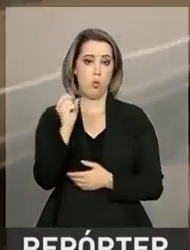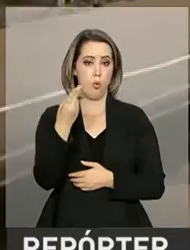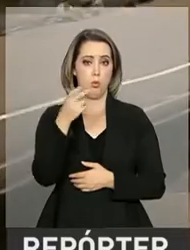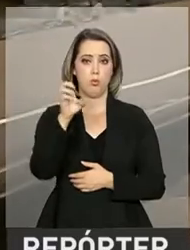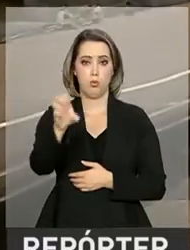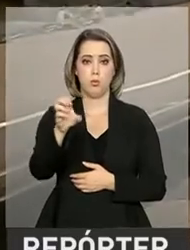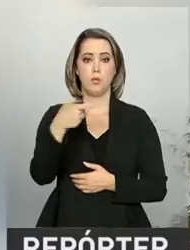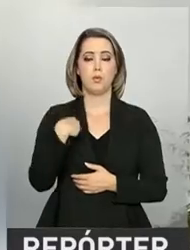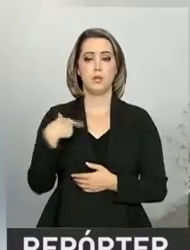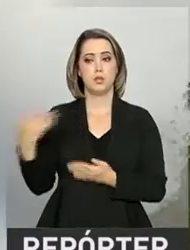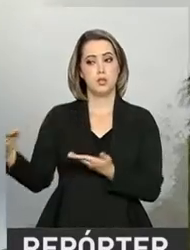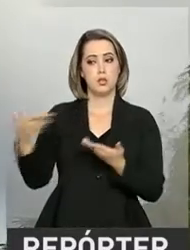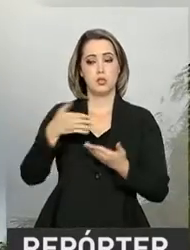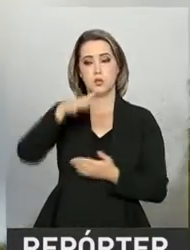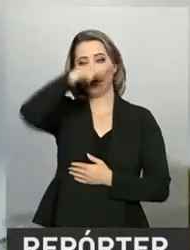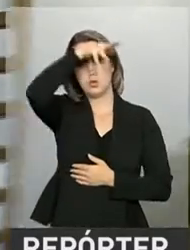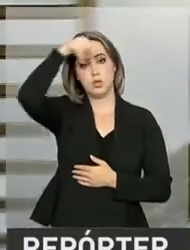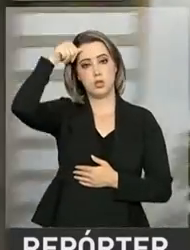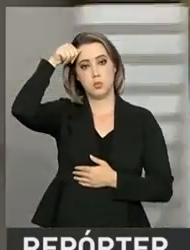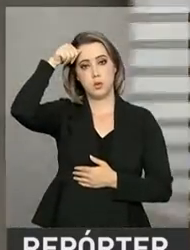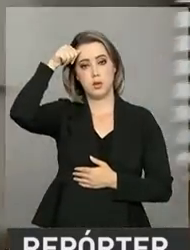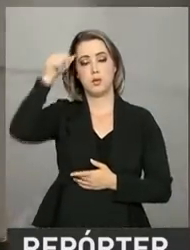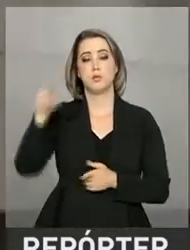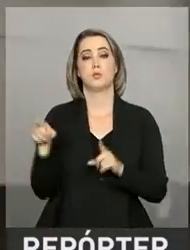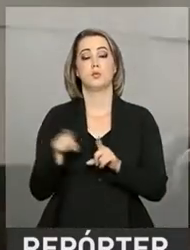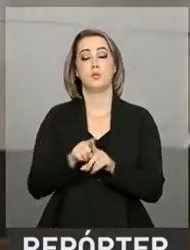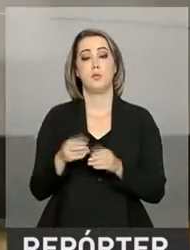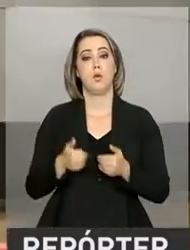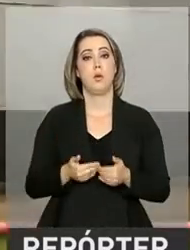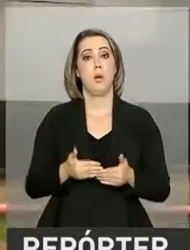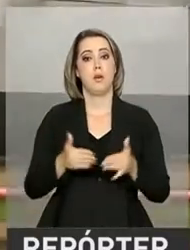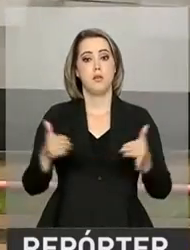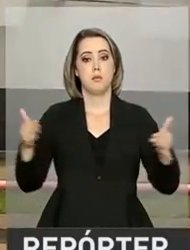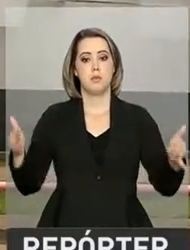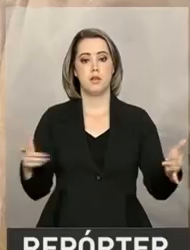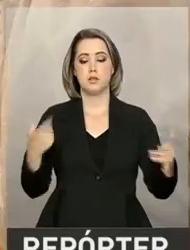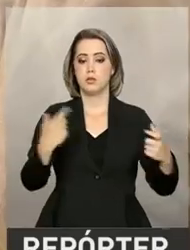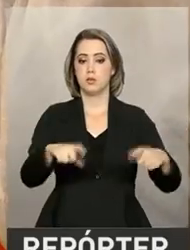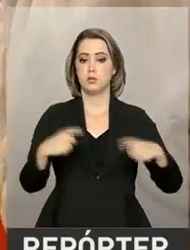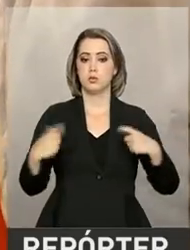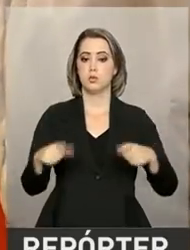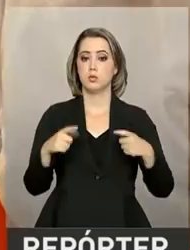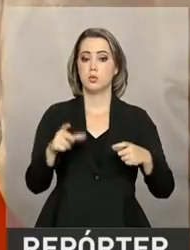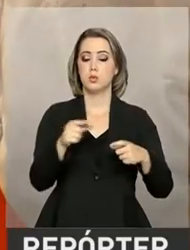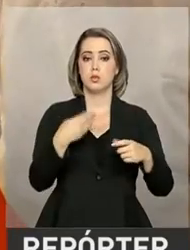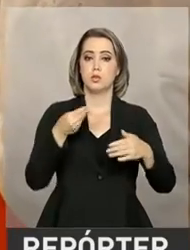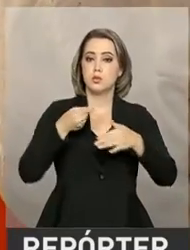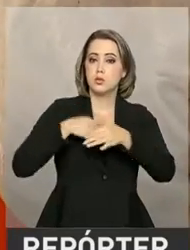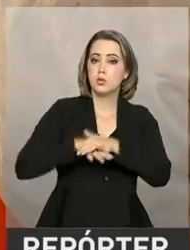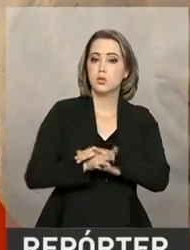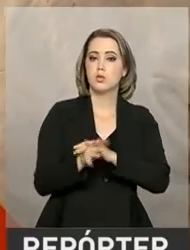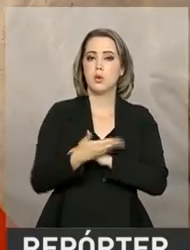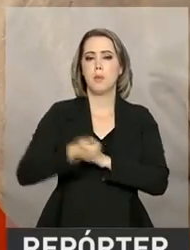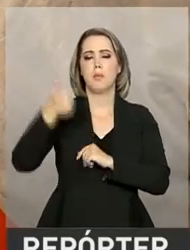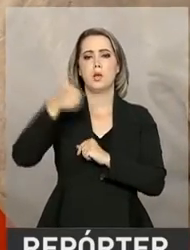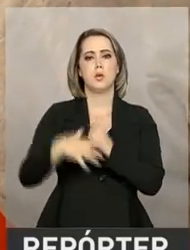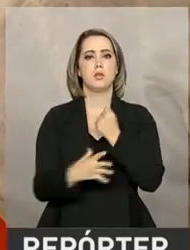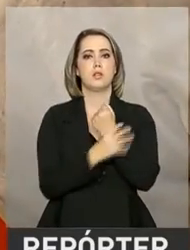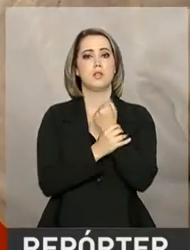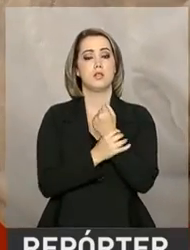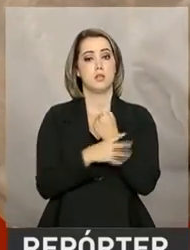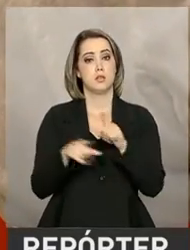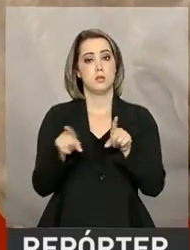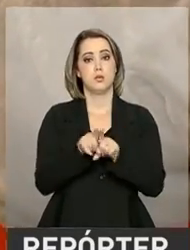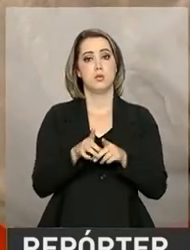porto de manaus entre as benfeitorias estão a ampliação dos tanques de armazenamento e melhorias em itens de segurança e de